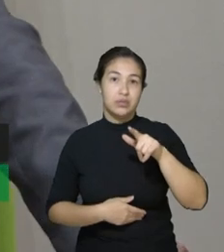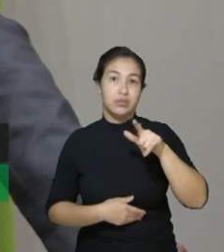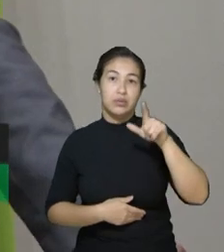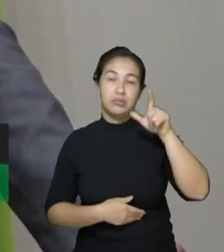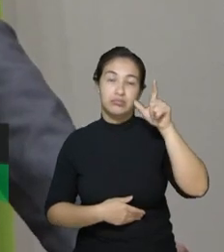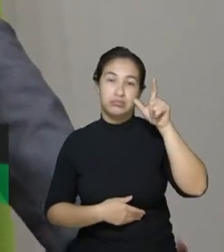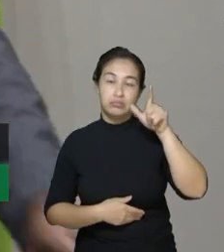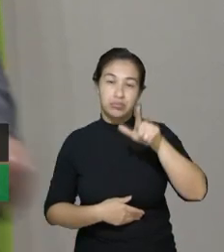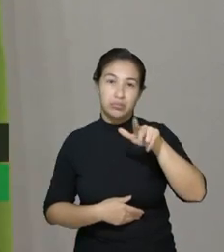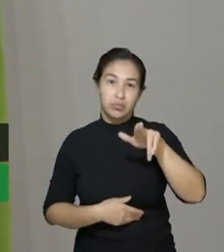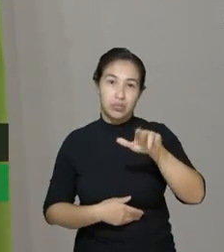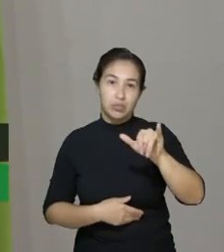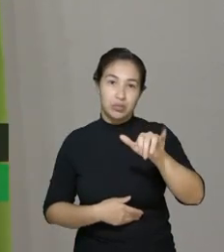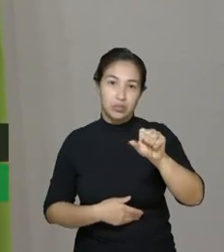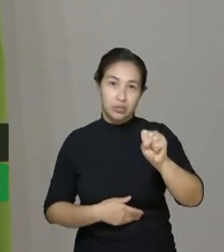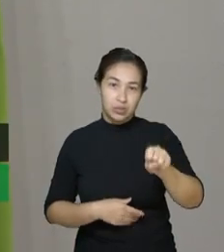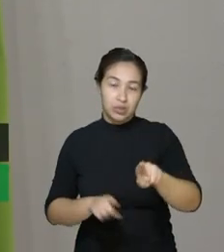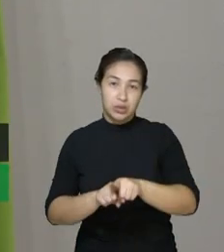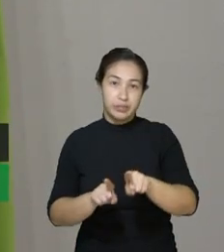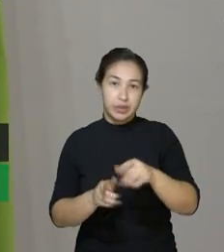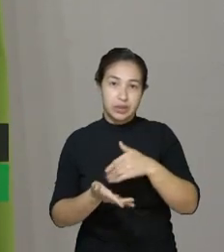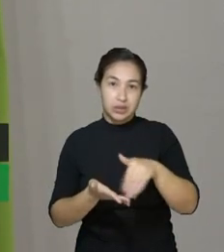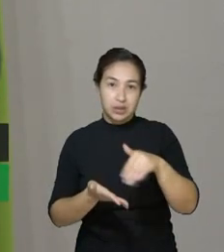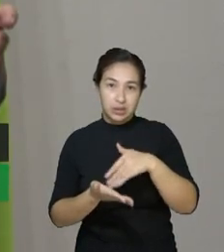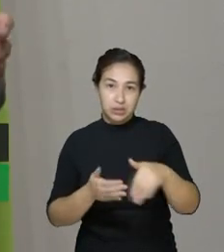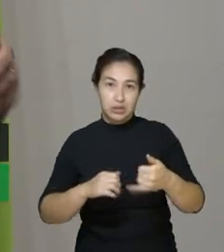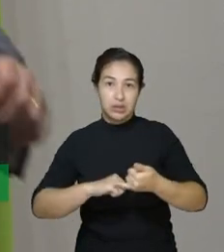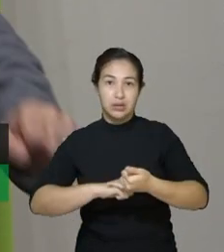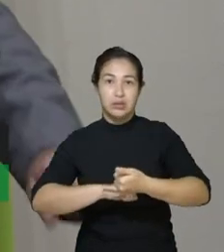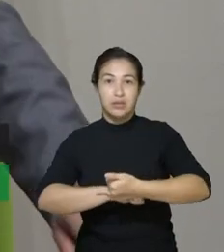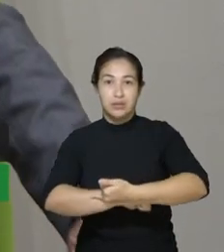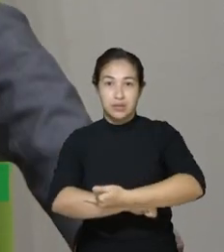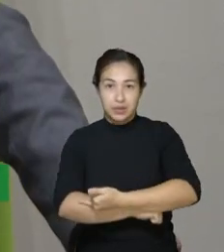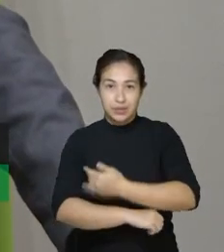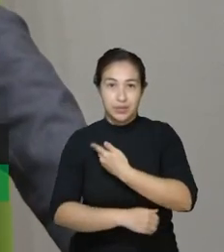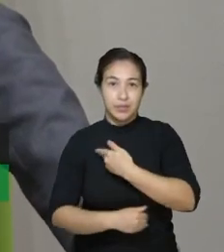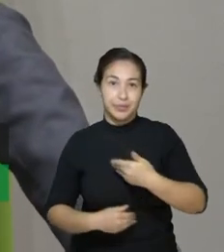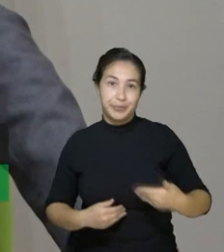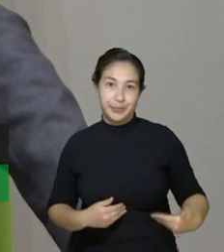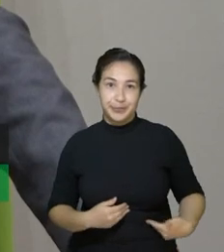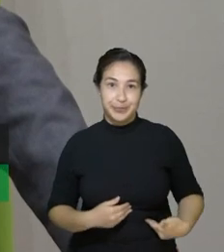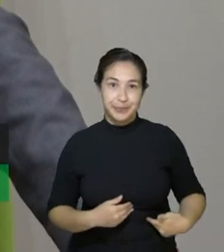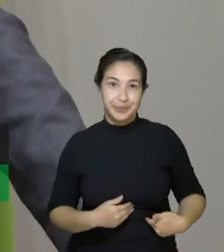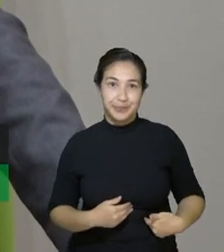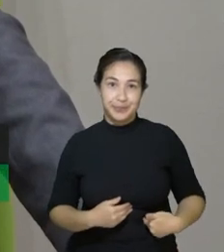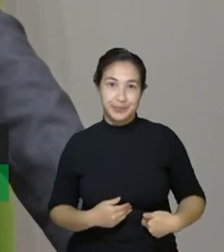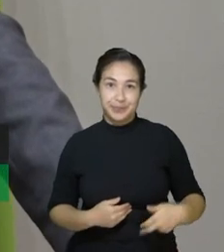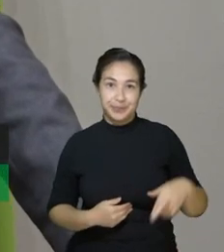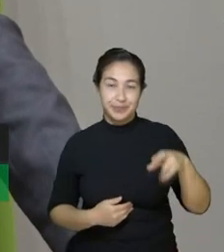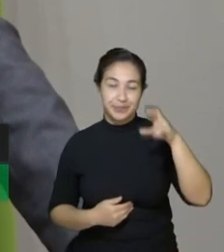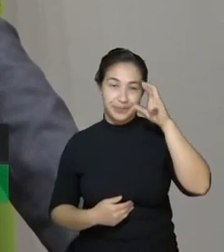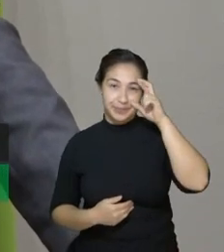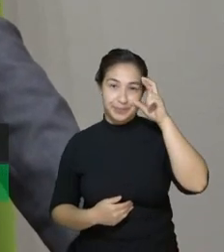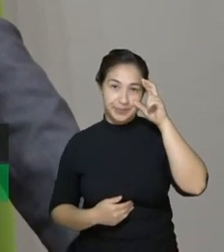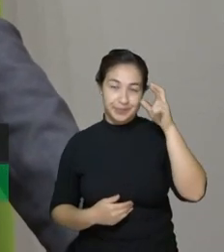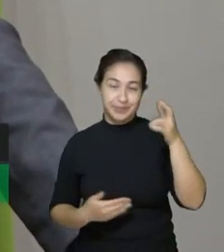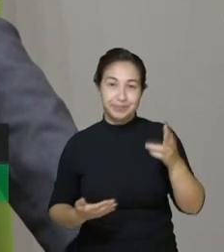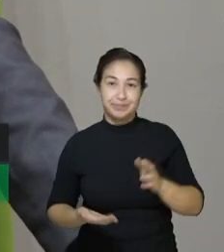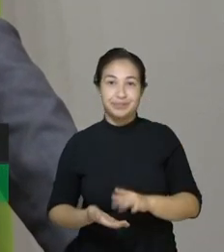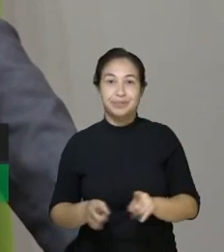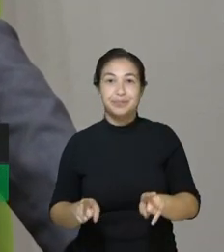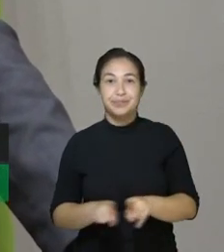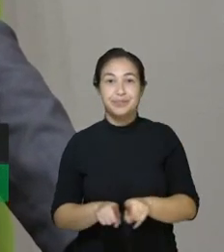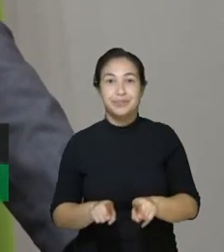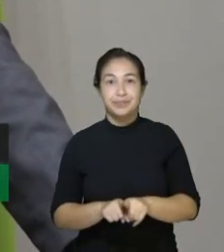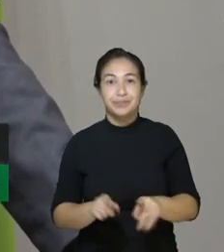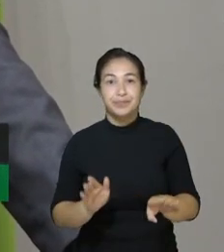Civil, secretário de Infraestrutura no governo Raimundo Colombo. Cheguei aqui